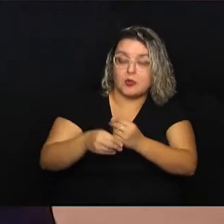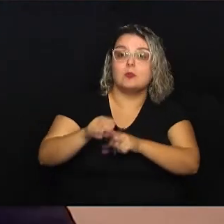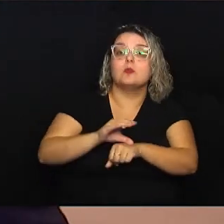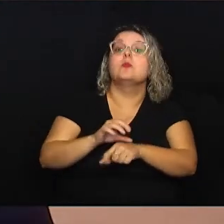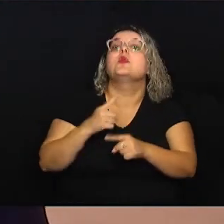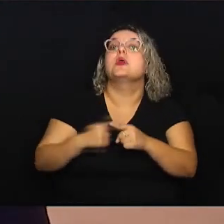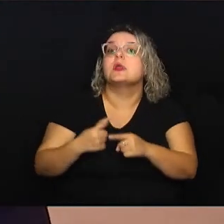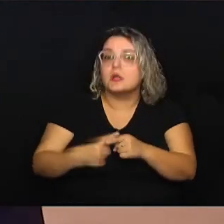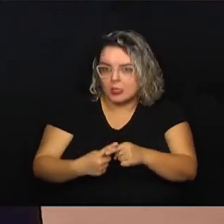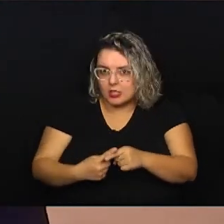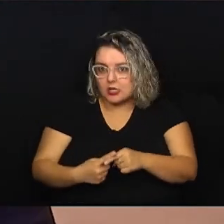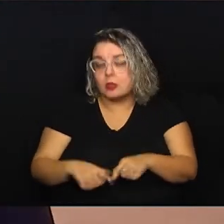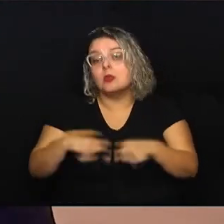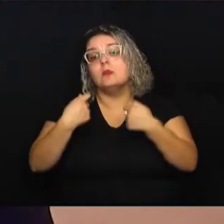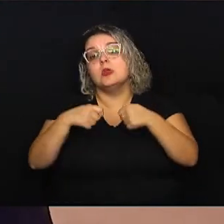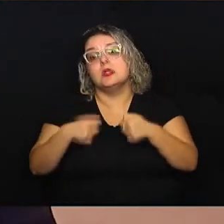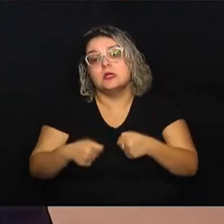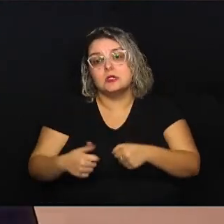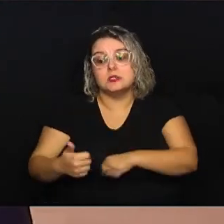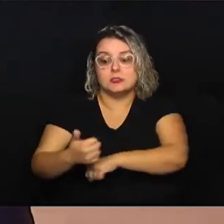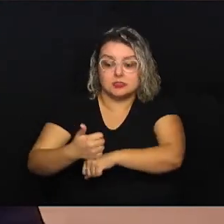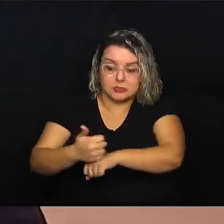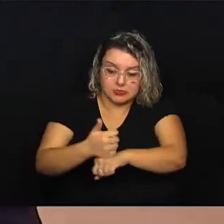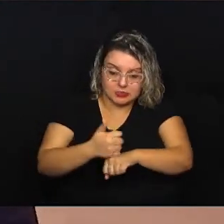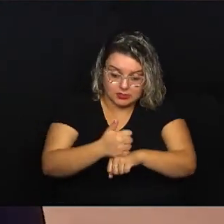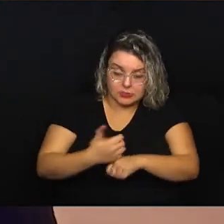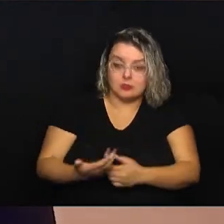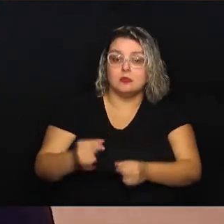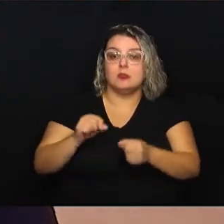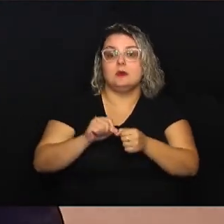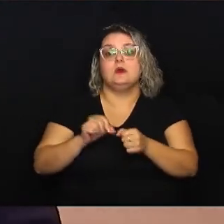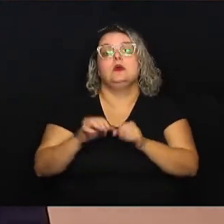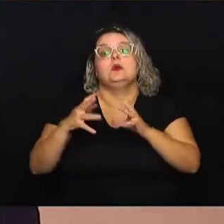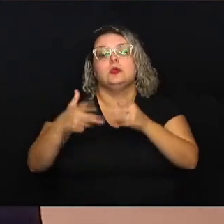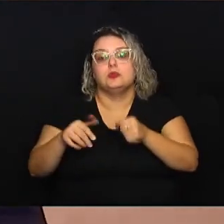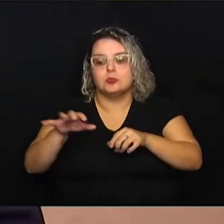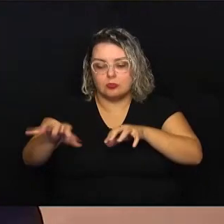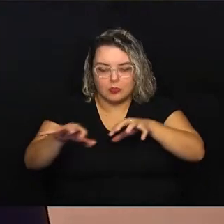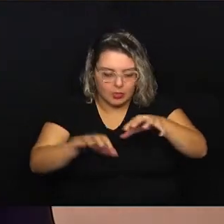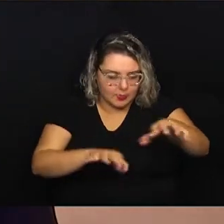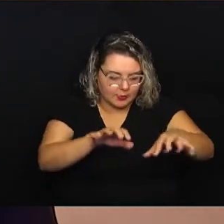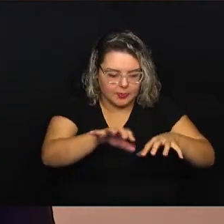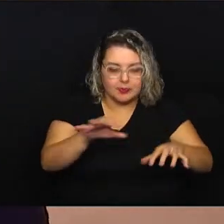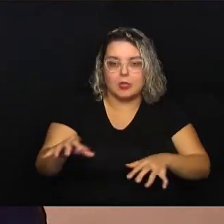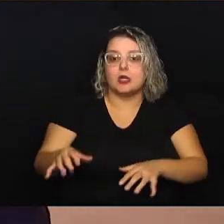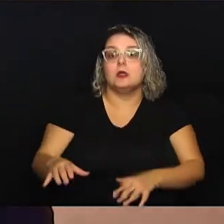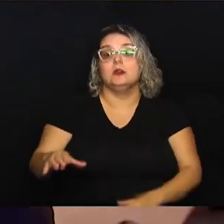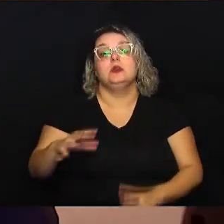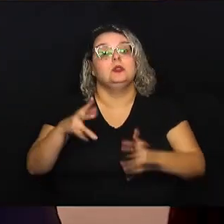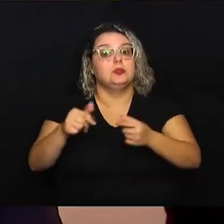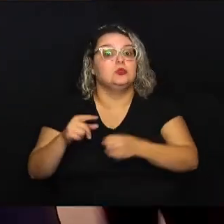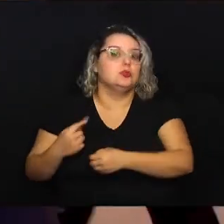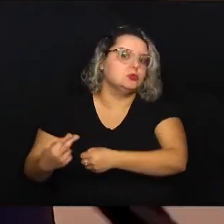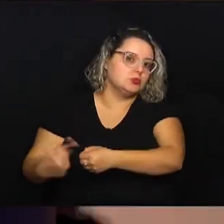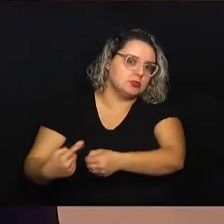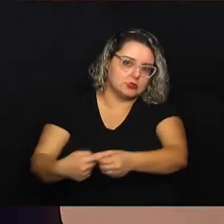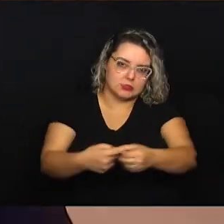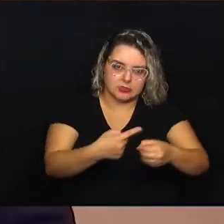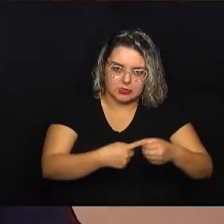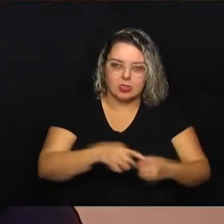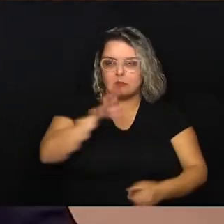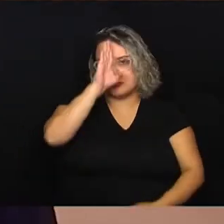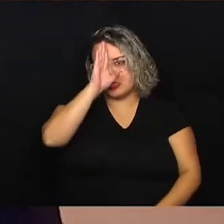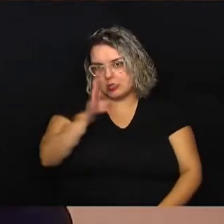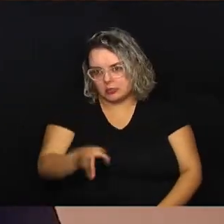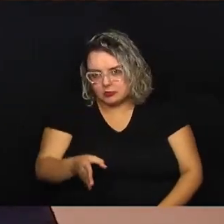Porque a gente precisa desses profissionais para fazer todo o mapeamento nos municípios, principalmente para